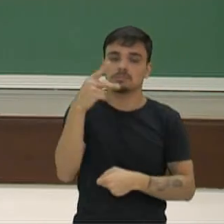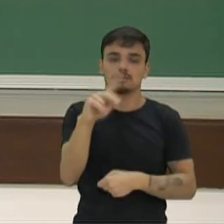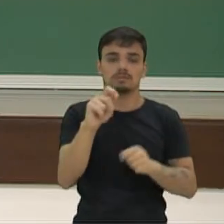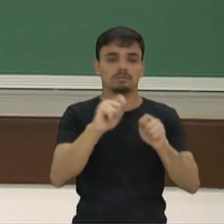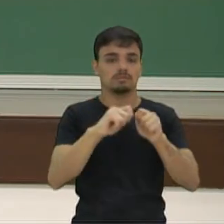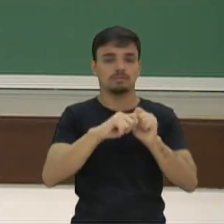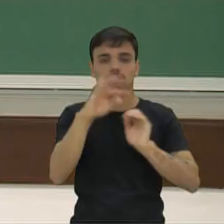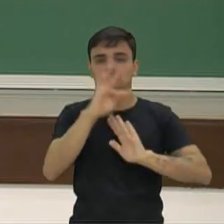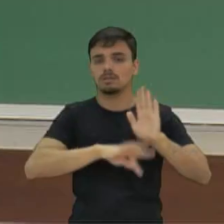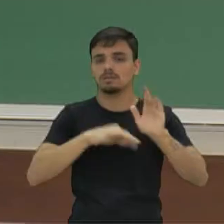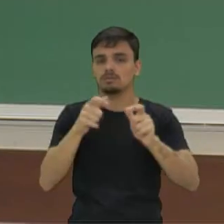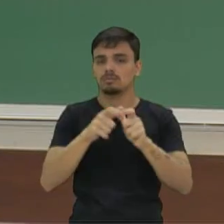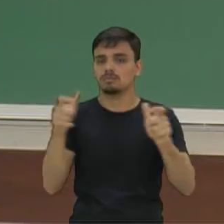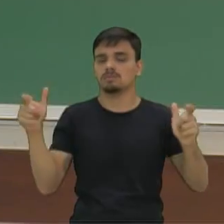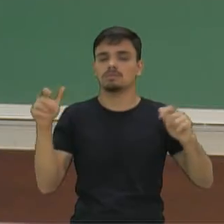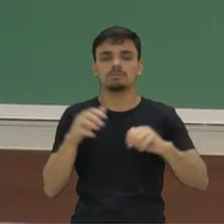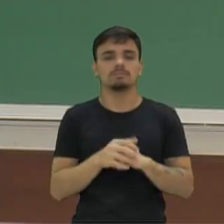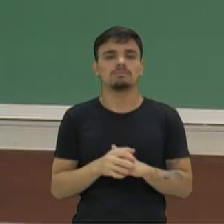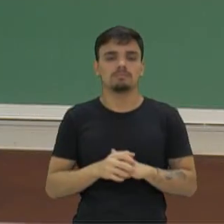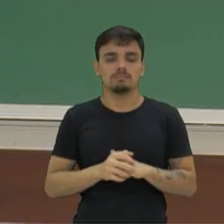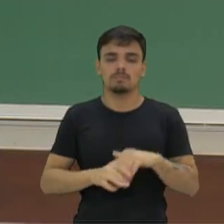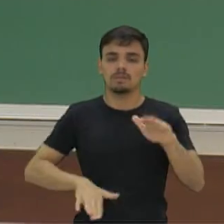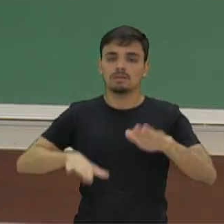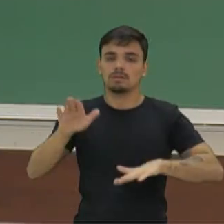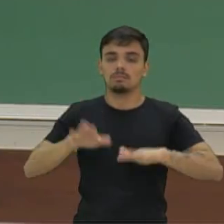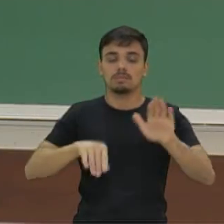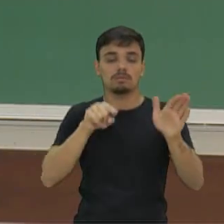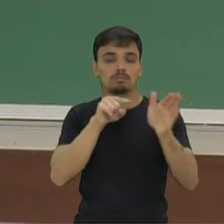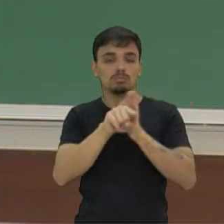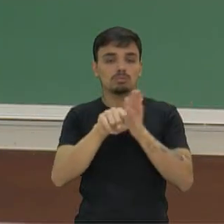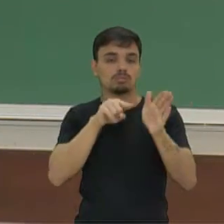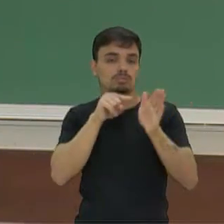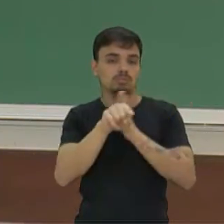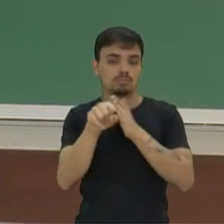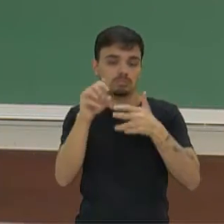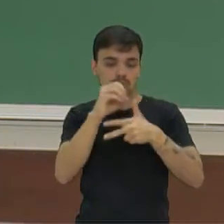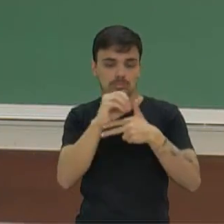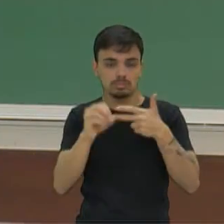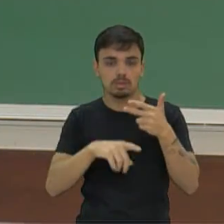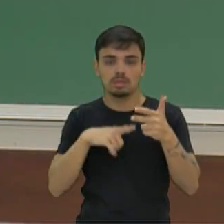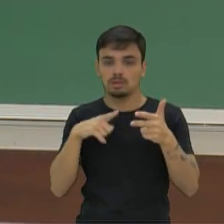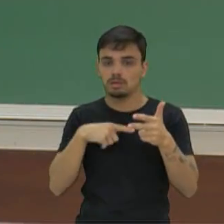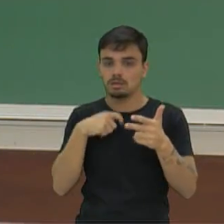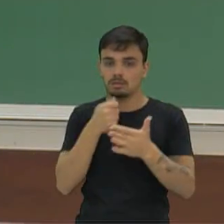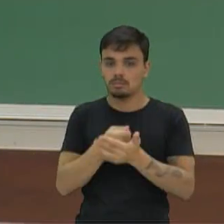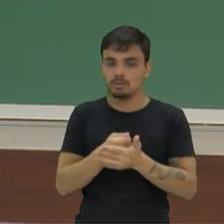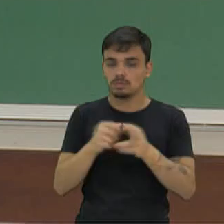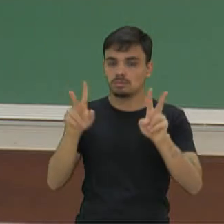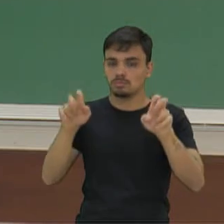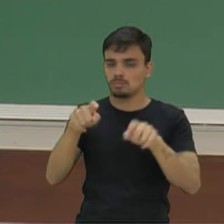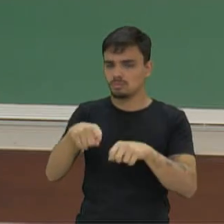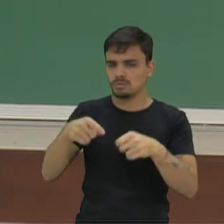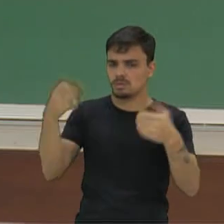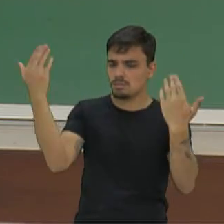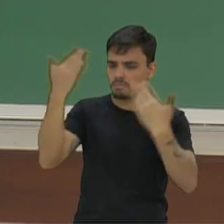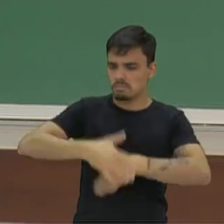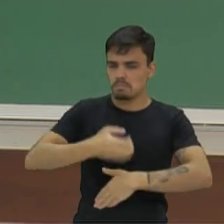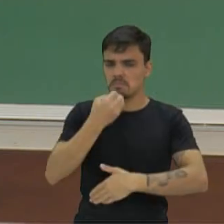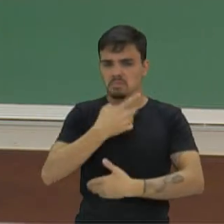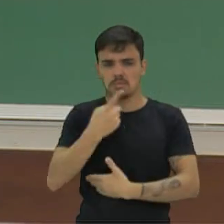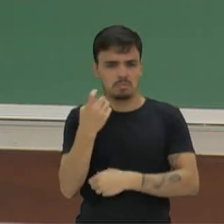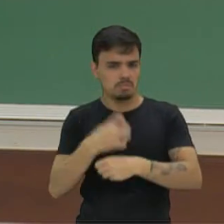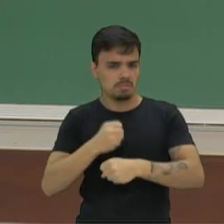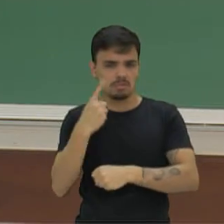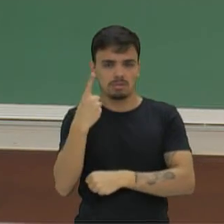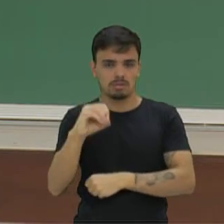texto e qualquer questão que seja cobrado sobre isso, você arrebenta, tira 10 da prova e vai para a